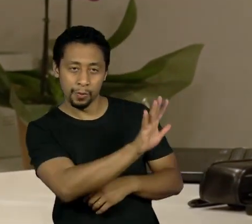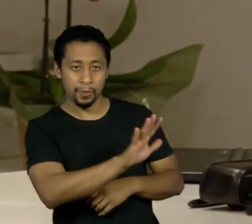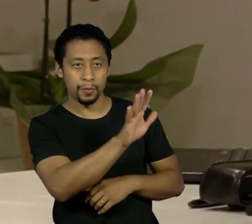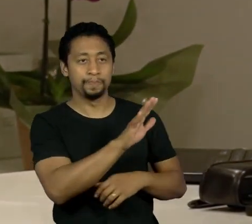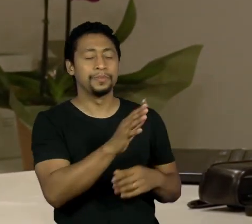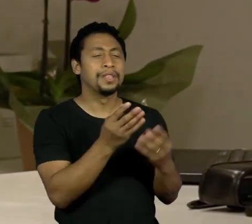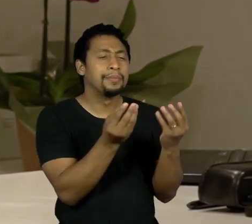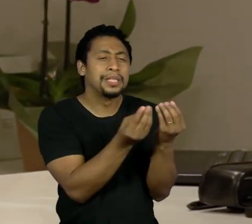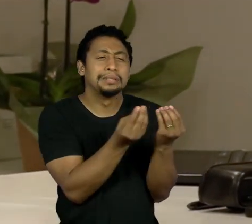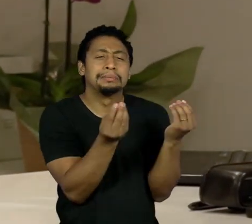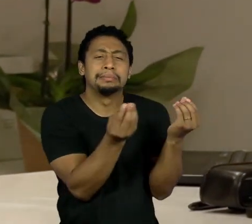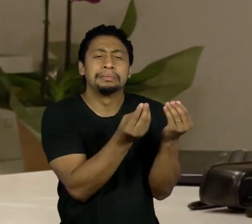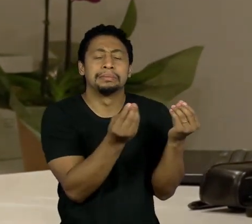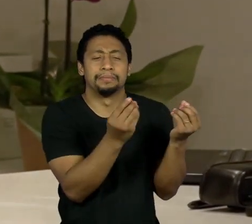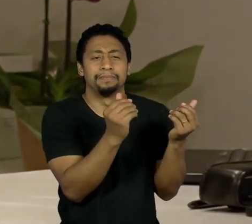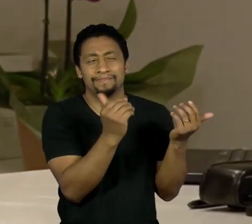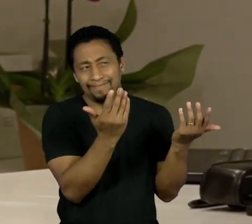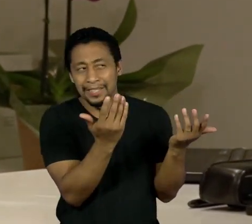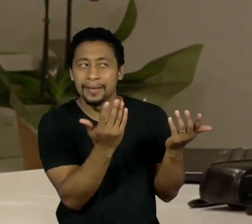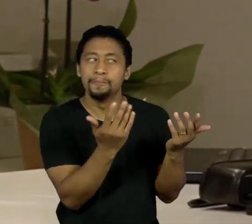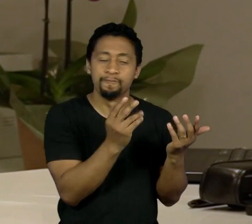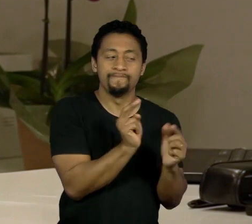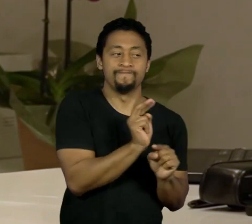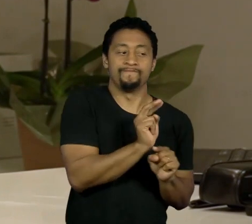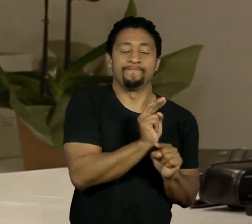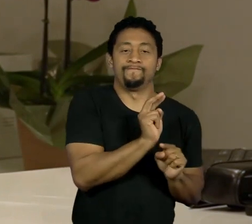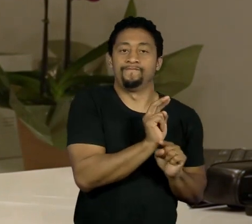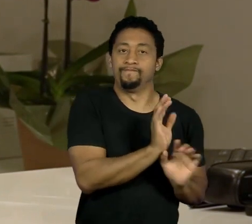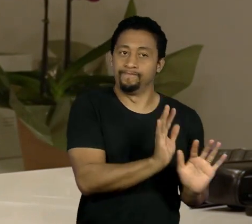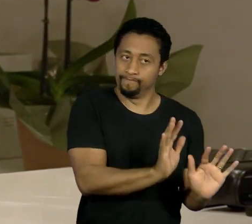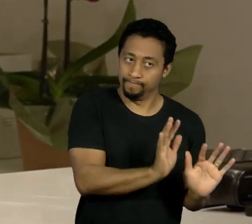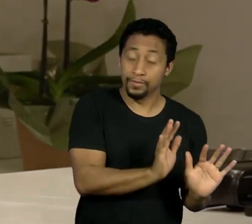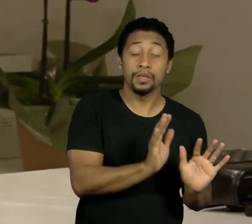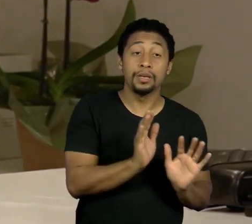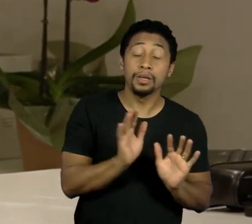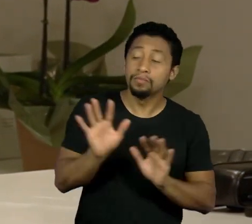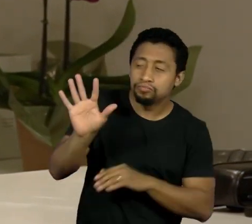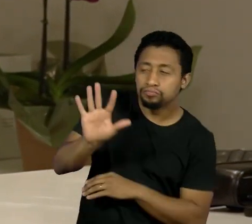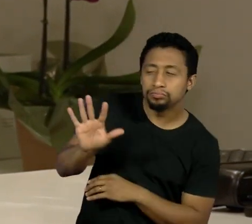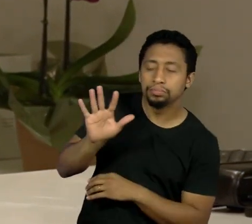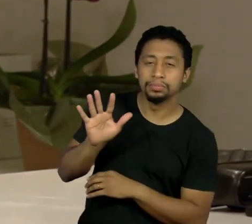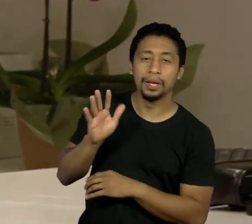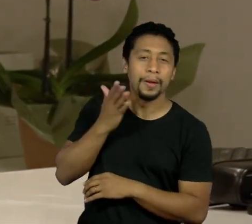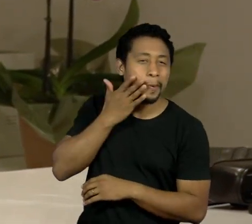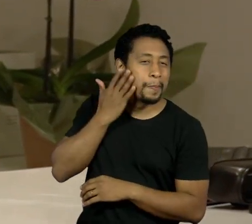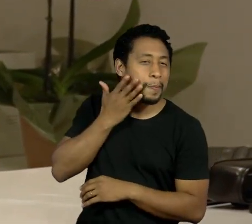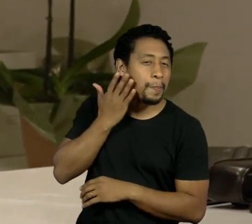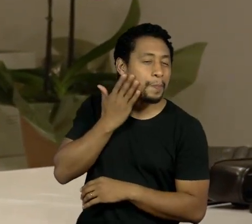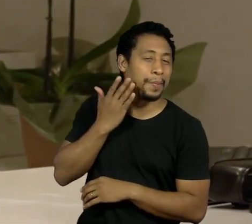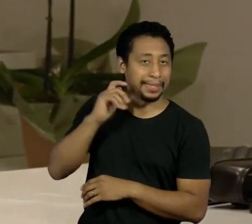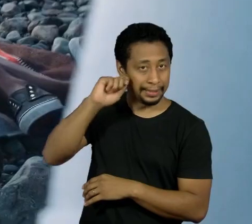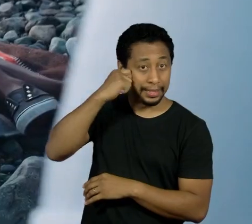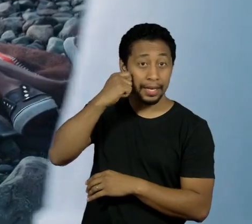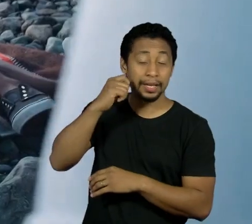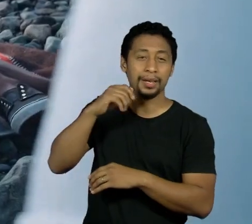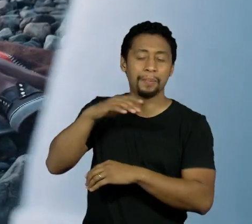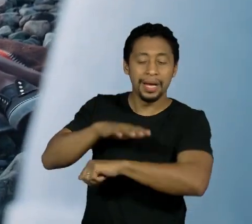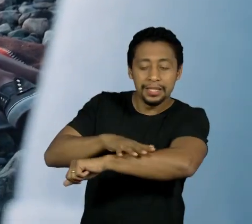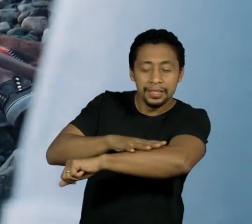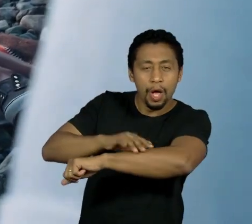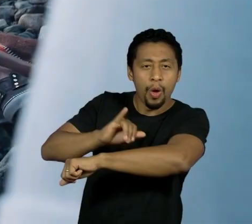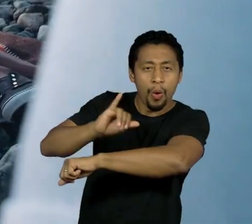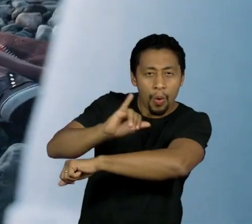uma tendência a ser um pouquinho mais sensível, enquanto a pele negra tende a ser mais oleosa, uma